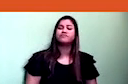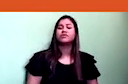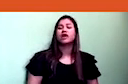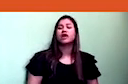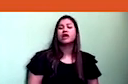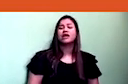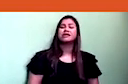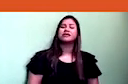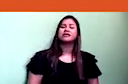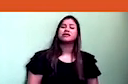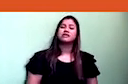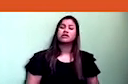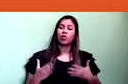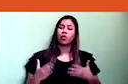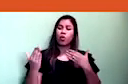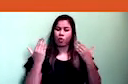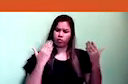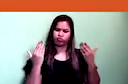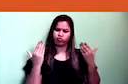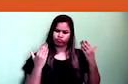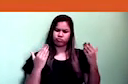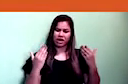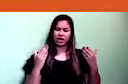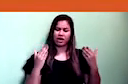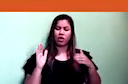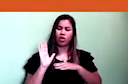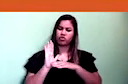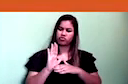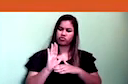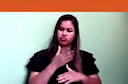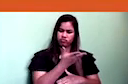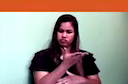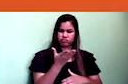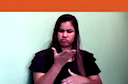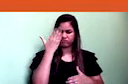até trouxe aqui, né? A